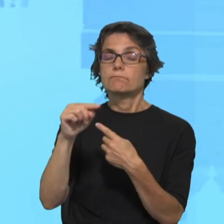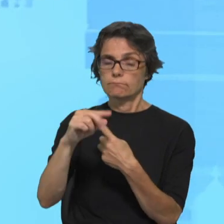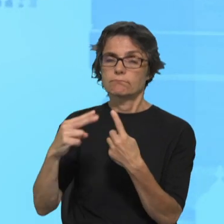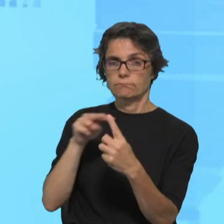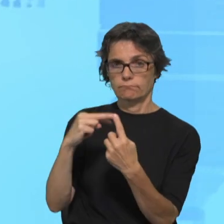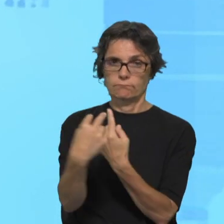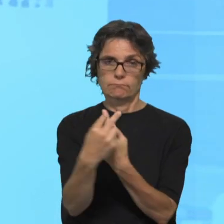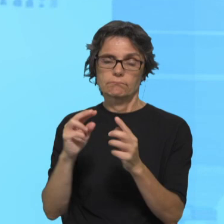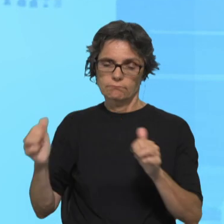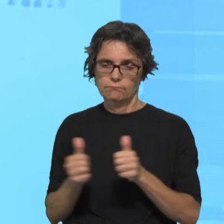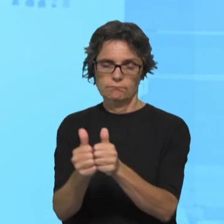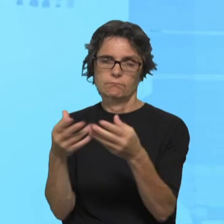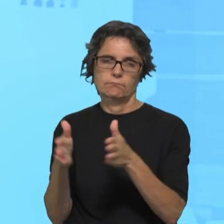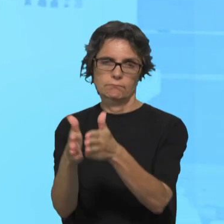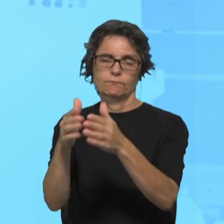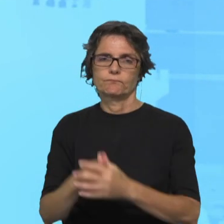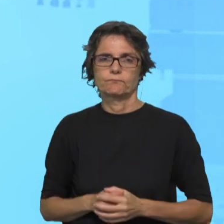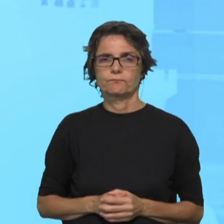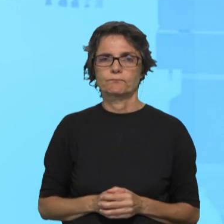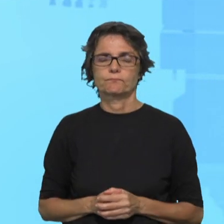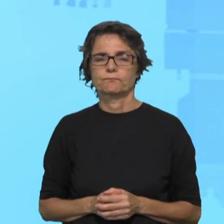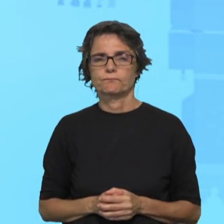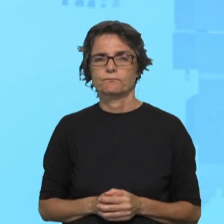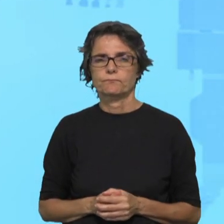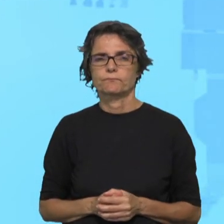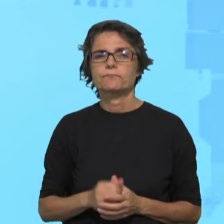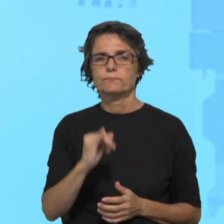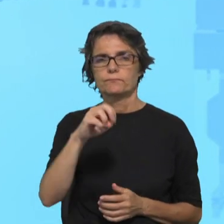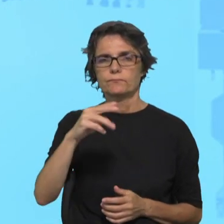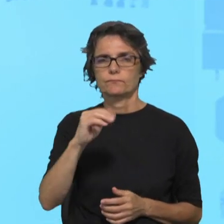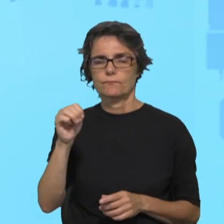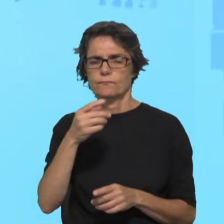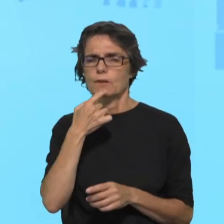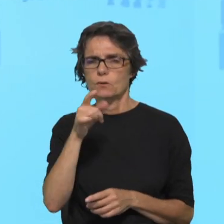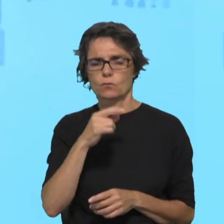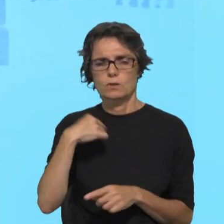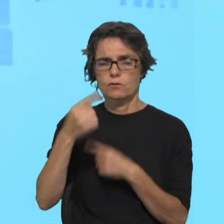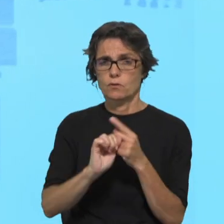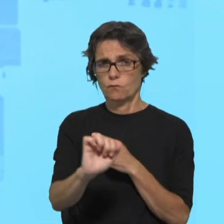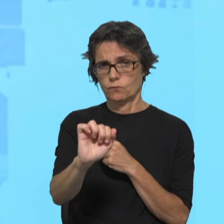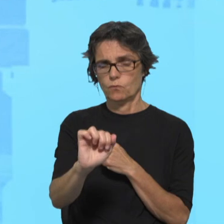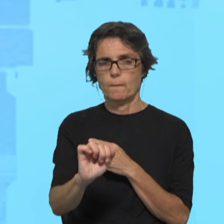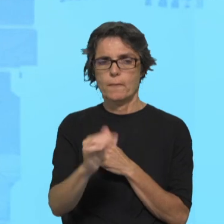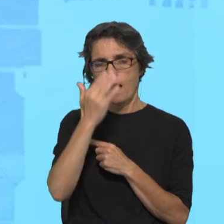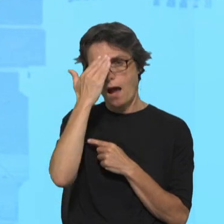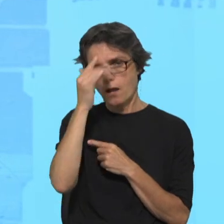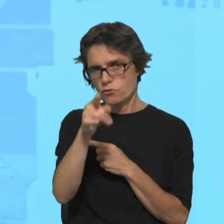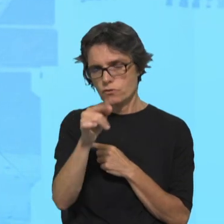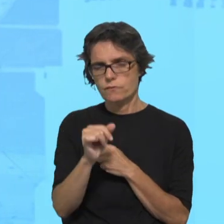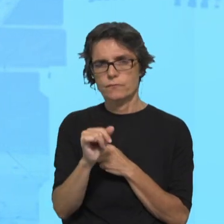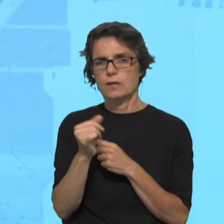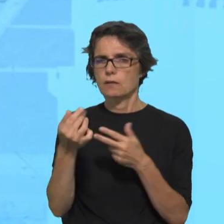Inês, notas também na tua geração esta disponibilidade, digamos,